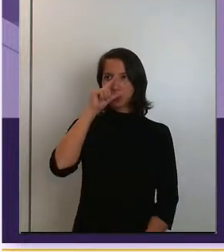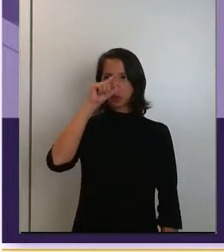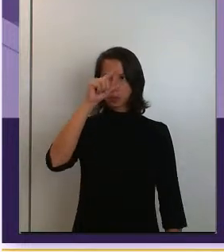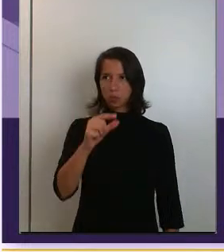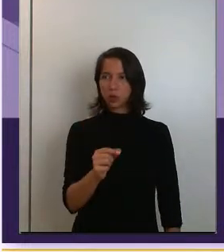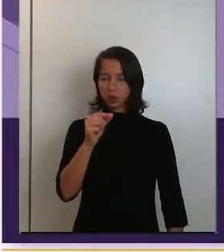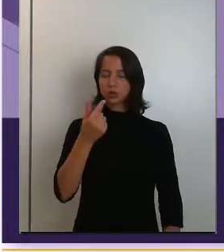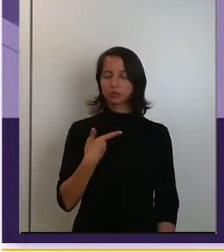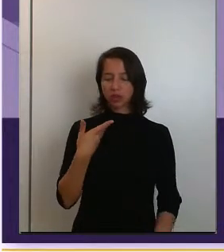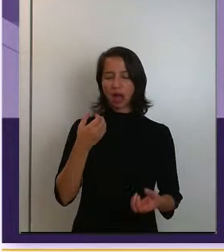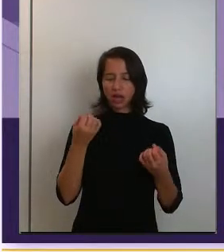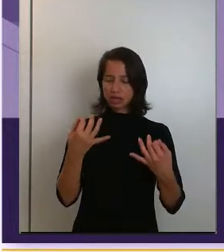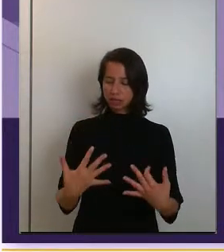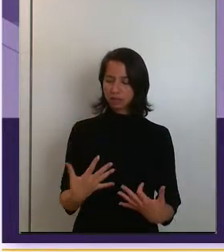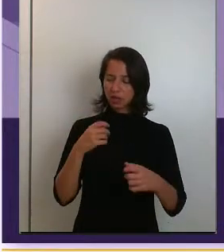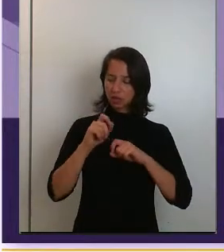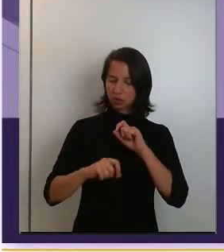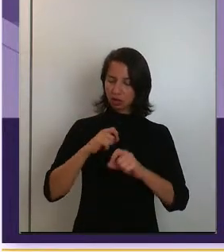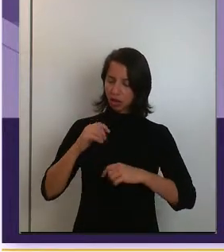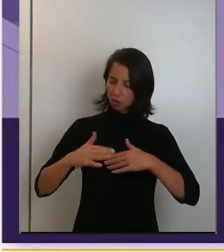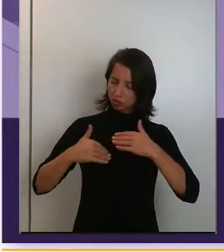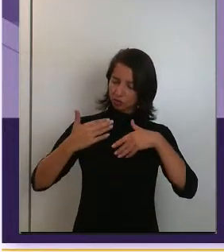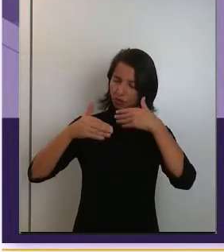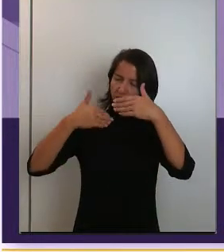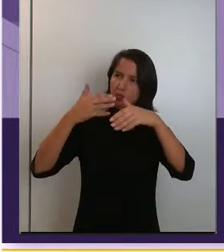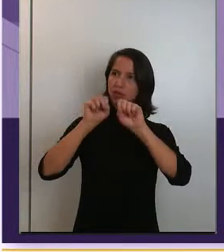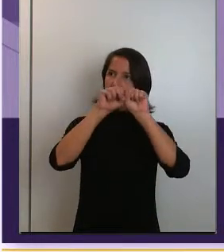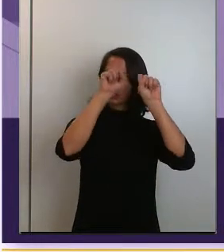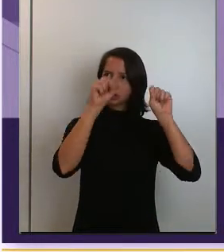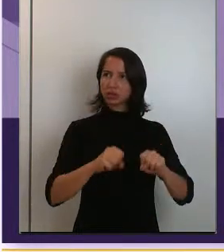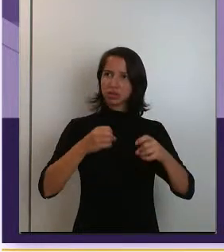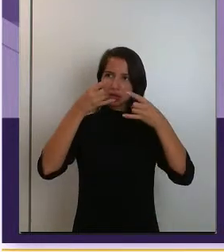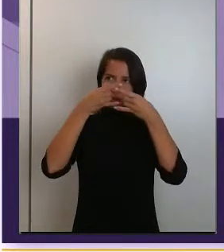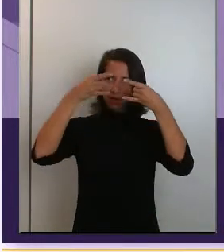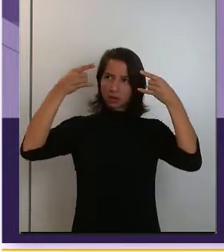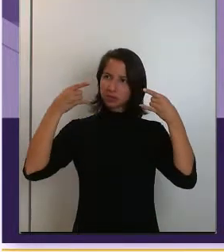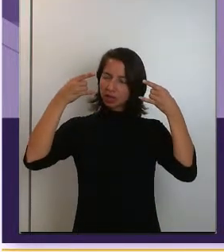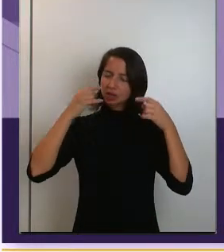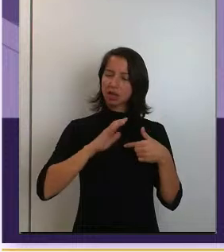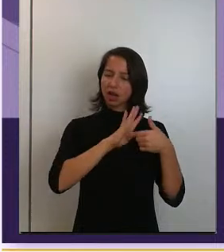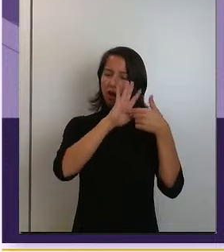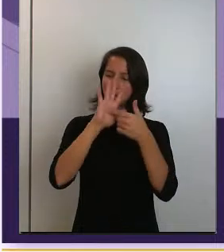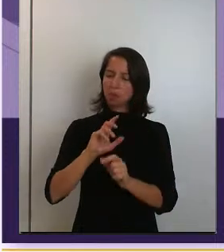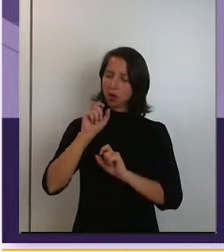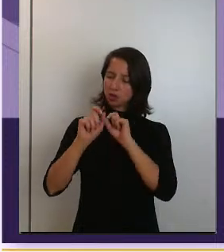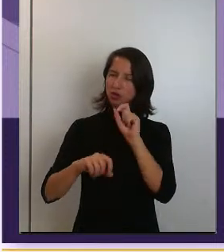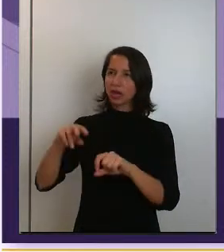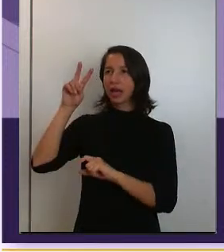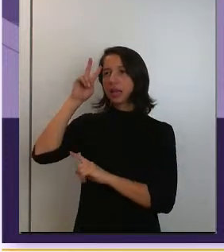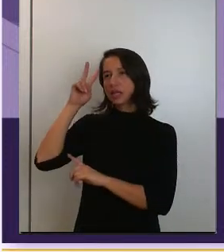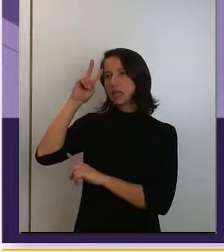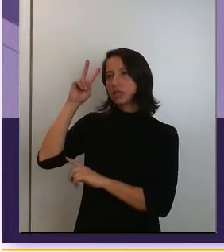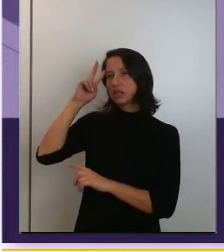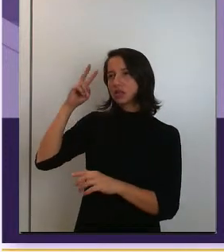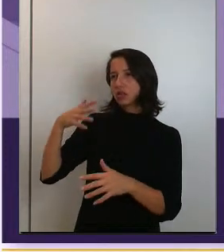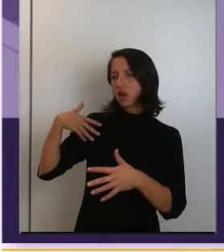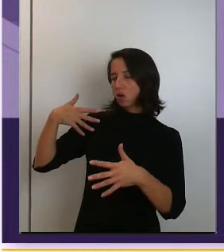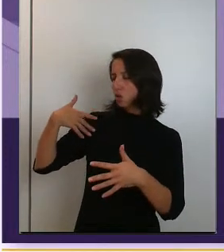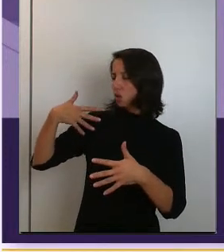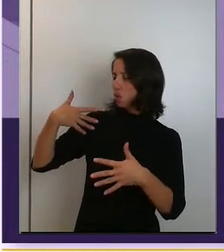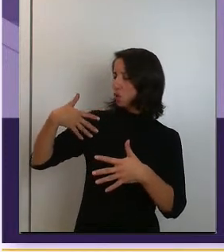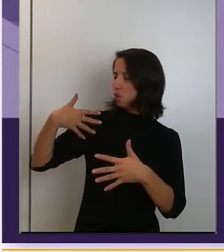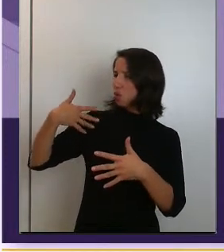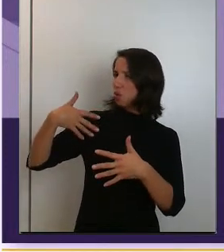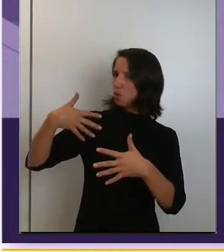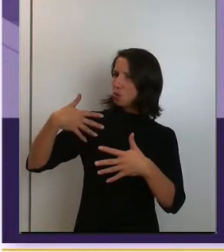nossa sociedade, do sistema capitalista, e ela vai trazer uma construção muito rica dos processos históricos pelos quais o capitalismo